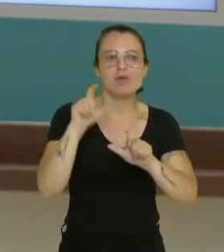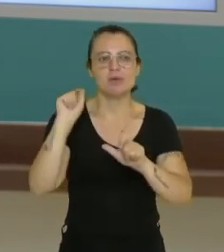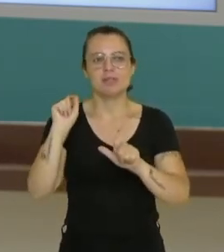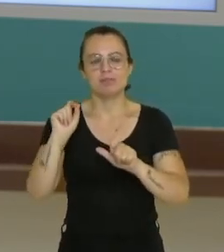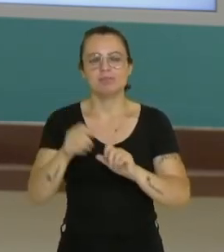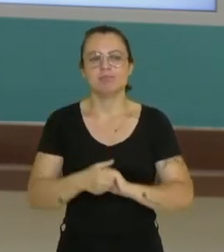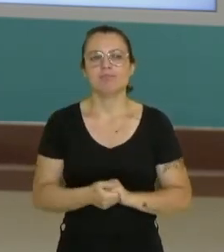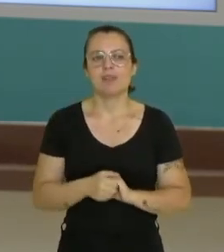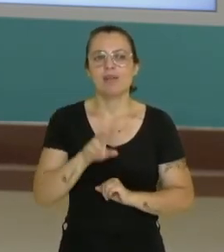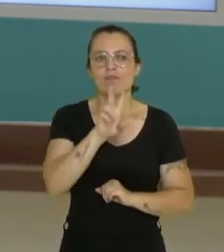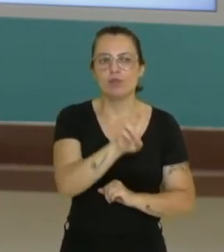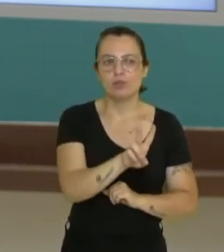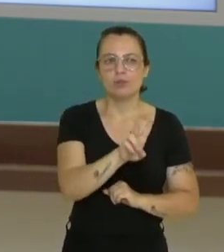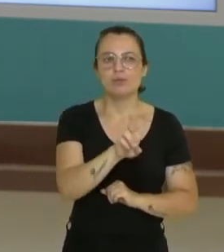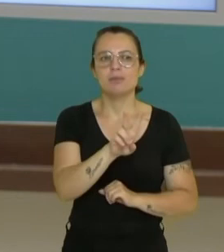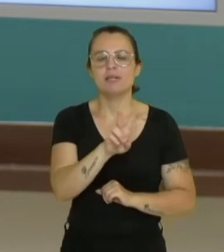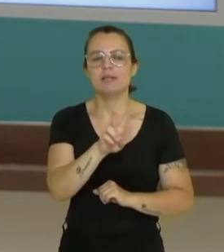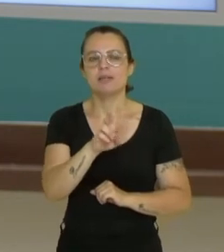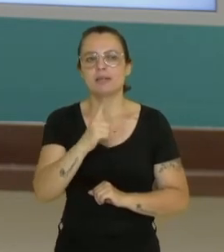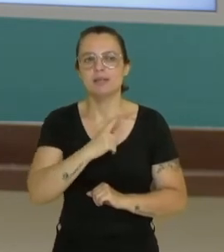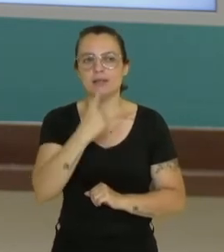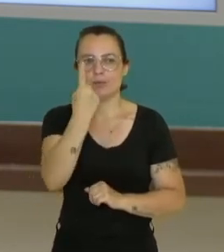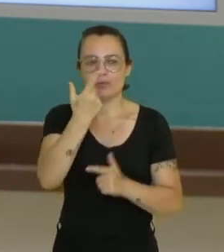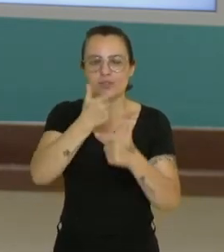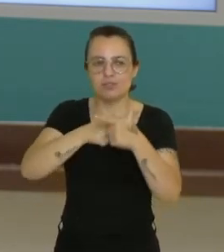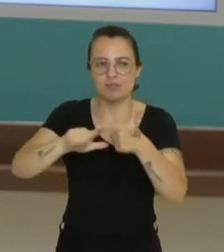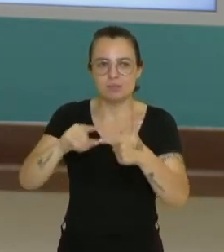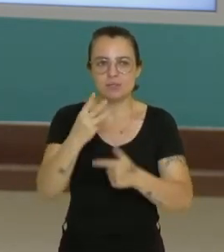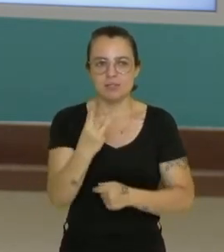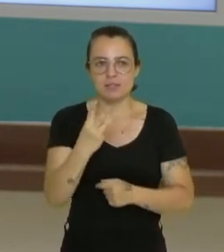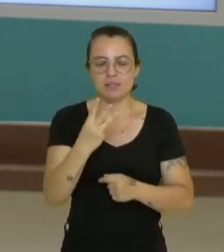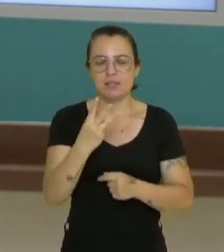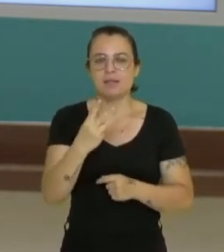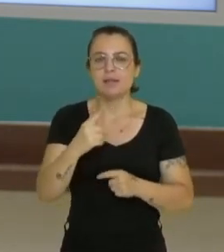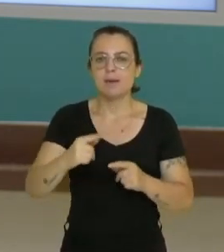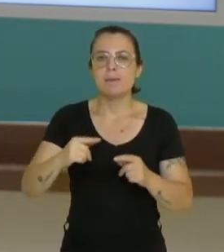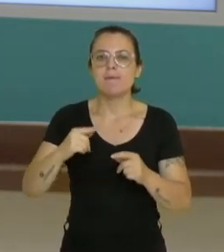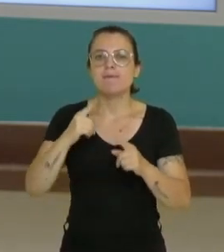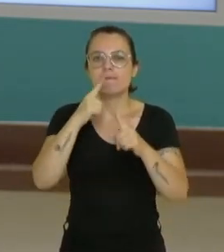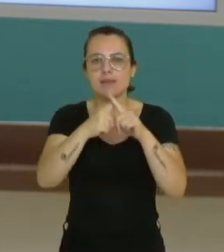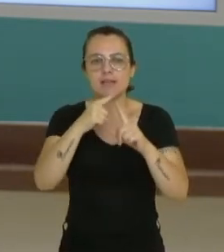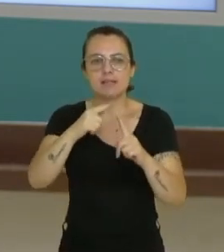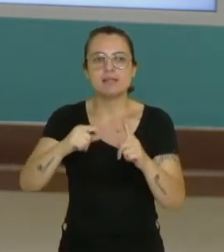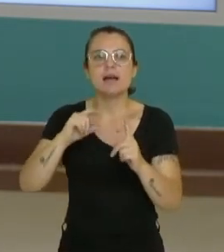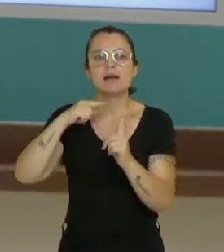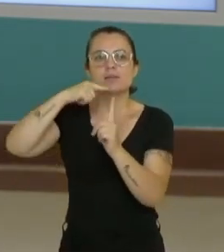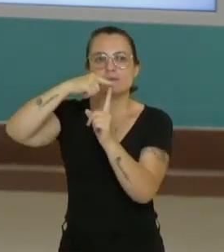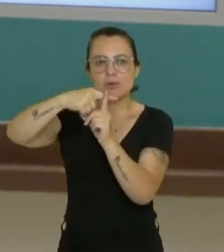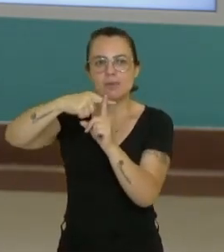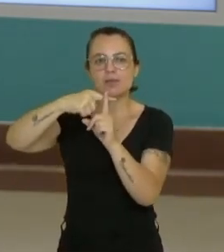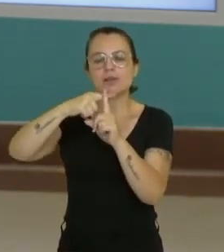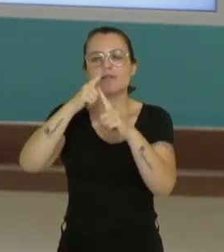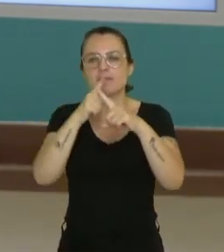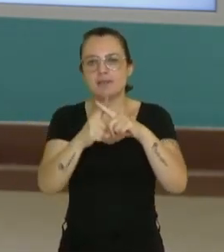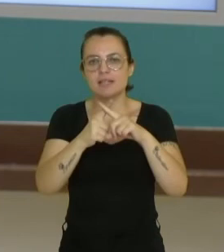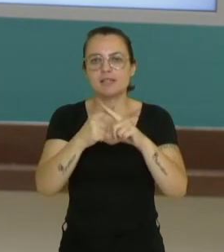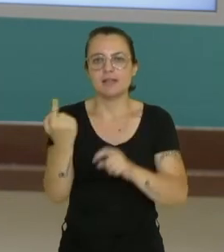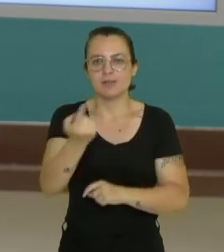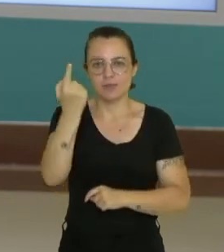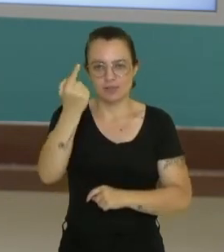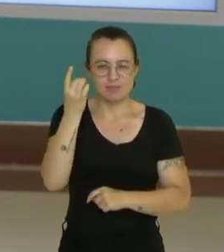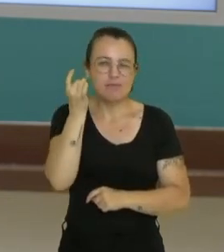da pirâmide é 1/3 da somatória da área da base vezes a altura. Fácil, não é